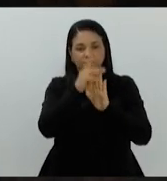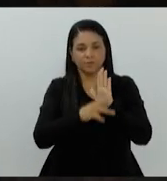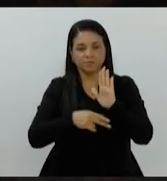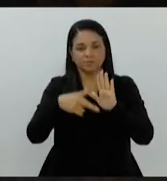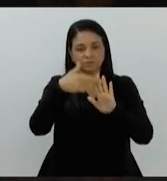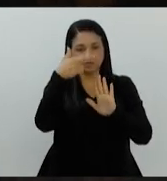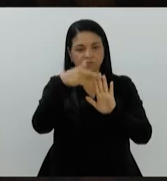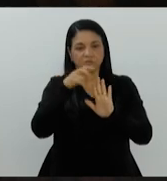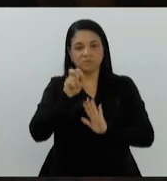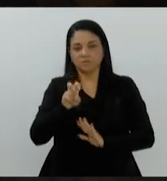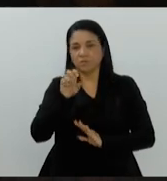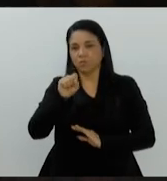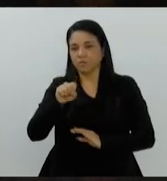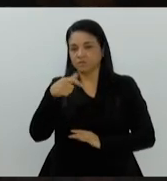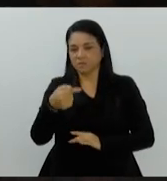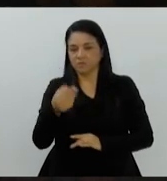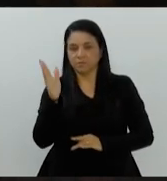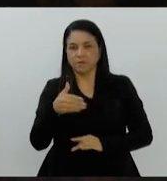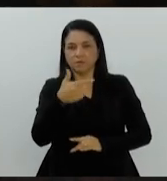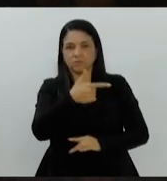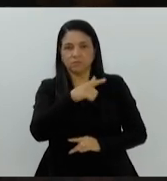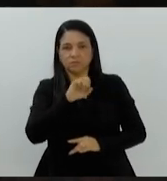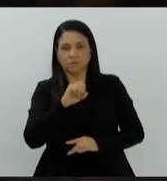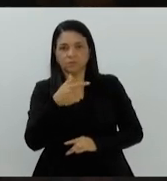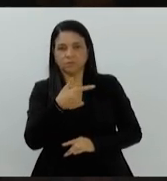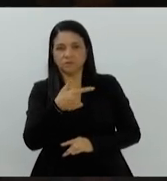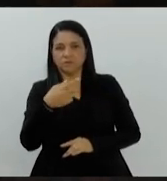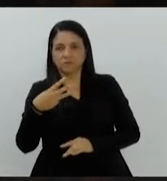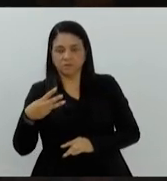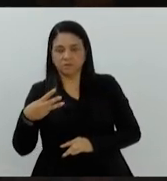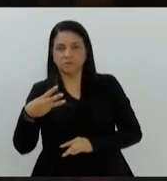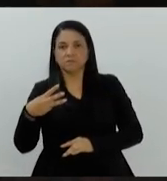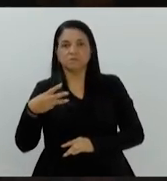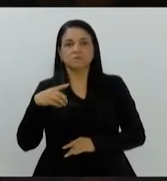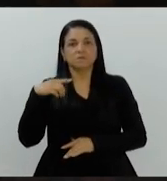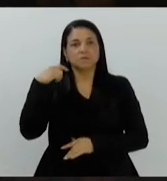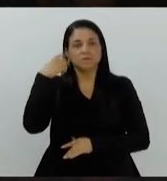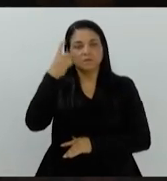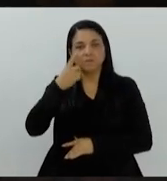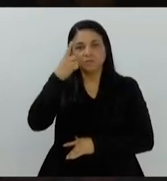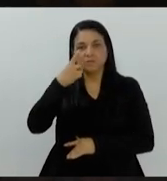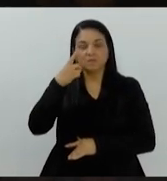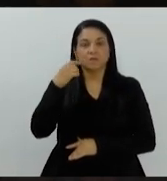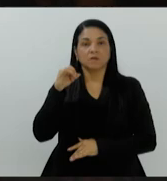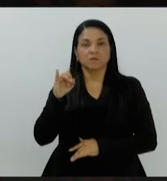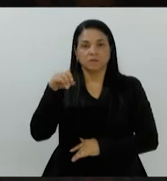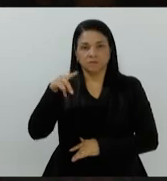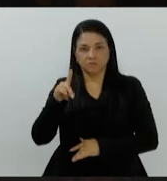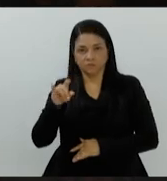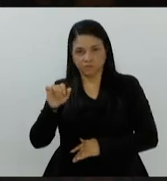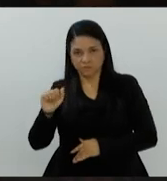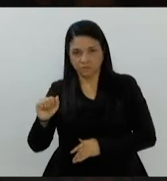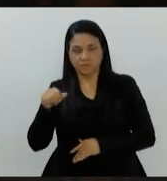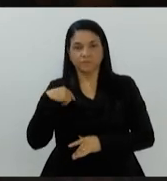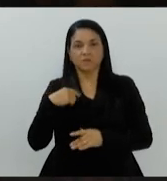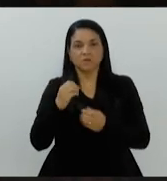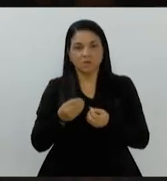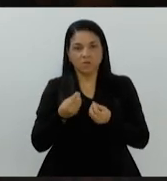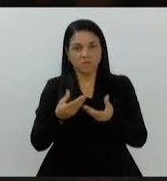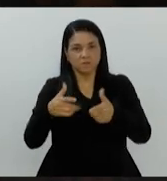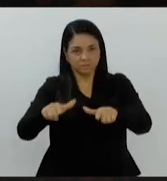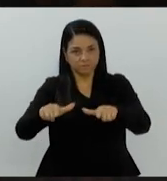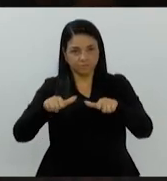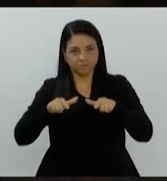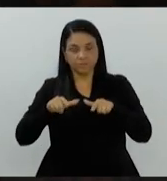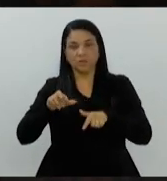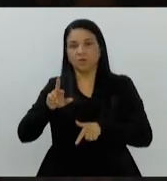de resolução número 587 de 23, de autoria da deputada Índia Armelau, que concede diploma